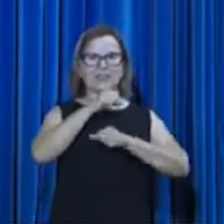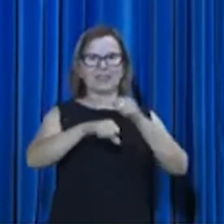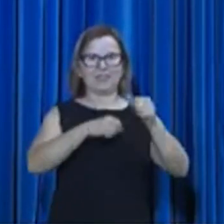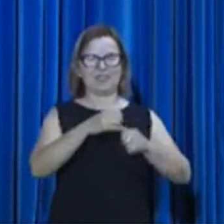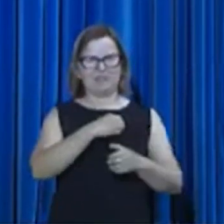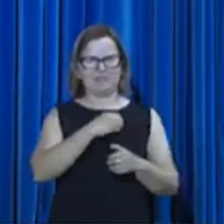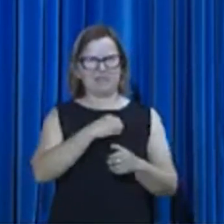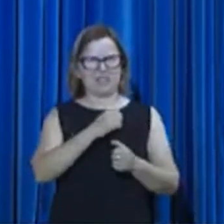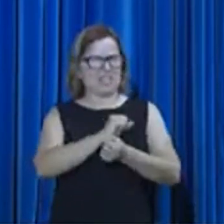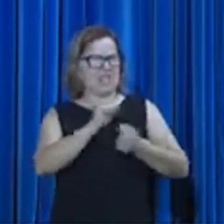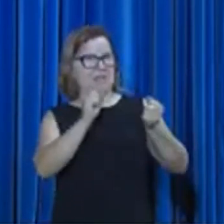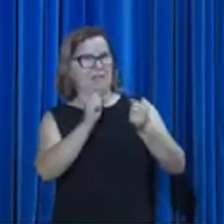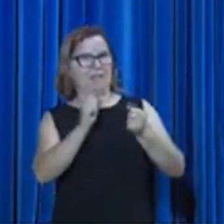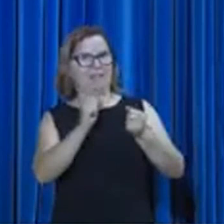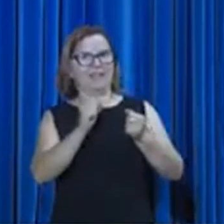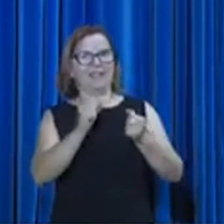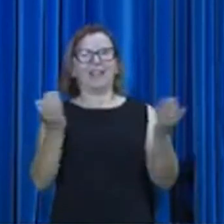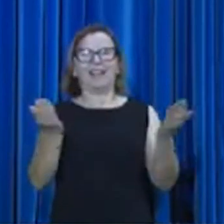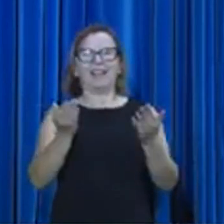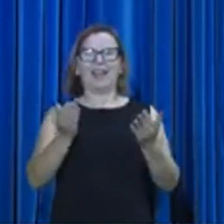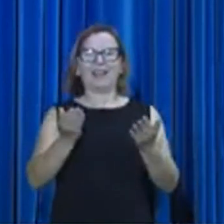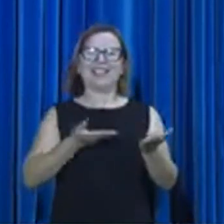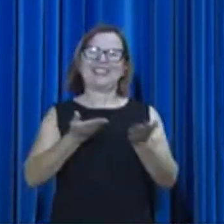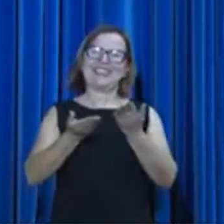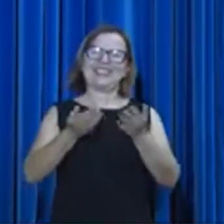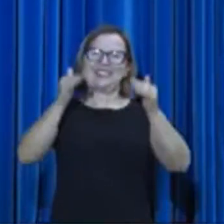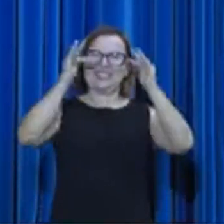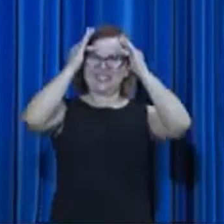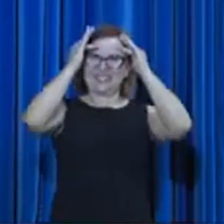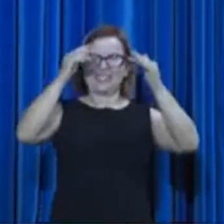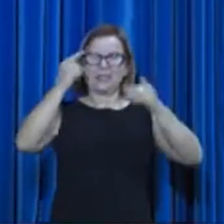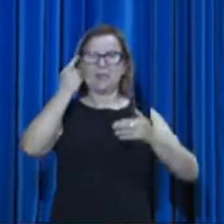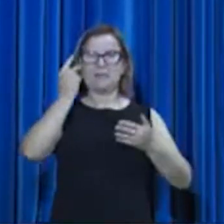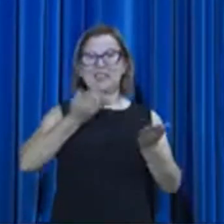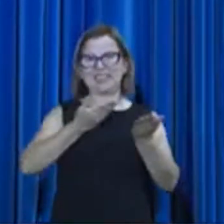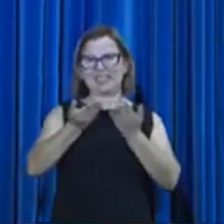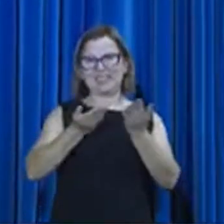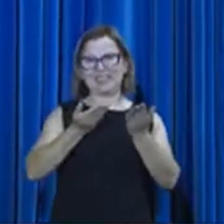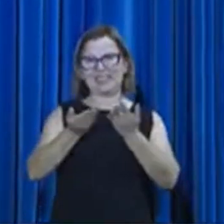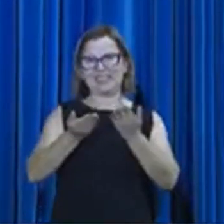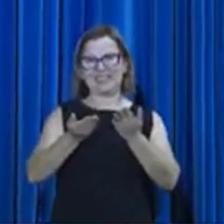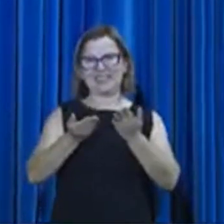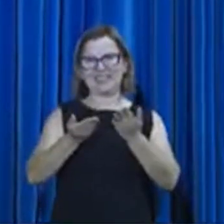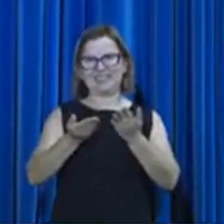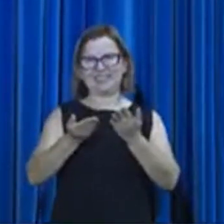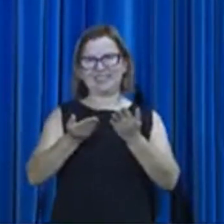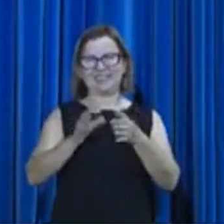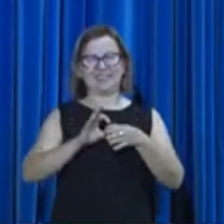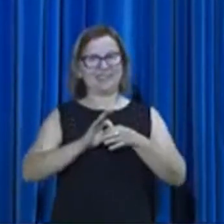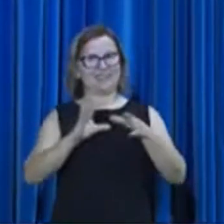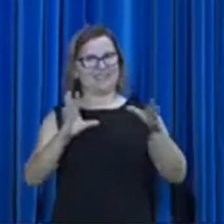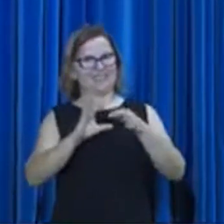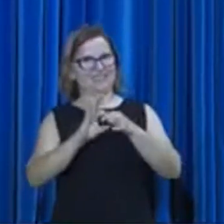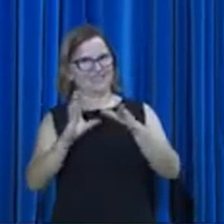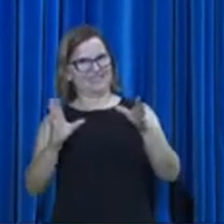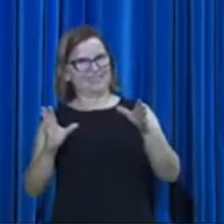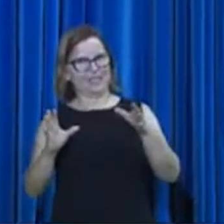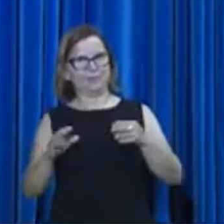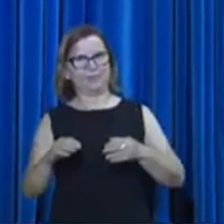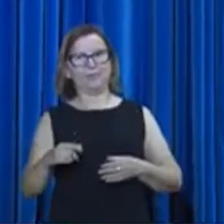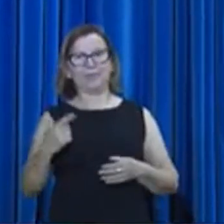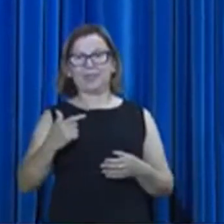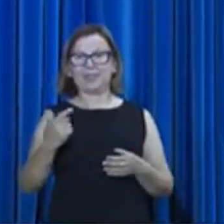pecadores rebeldes em seus servos fiéis, a fim de servirem com desprendimento. No